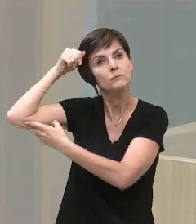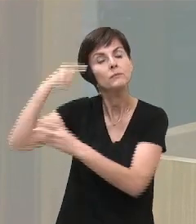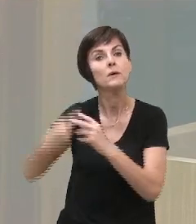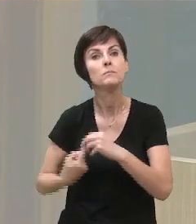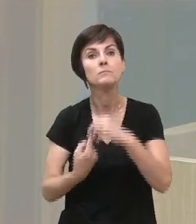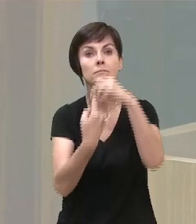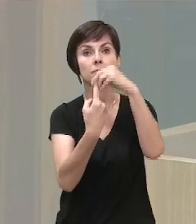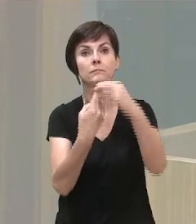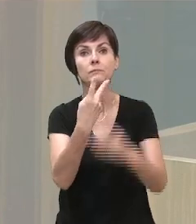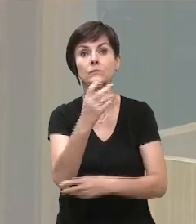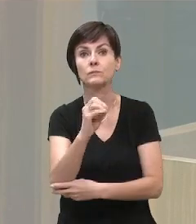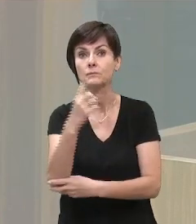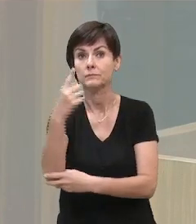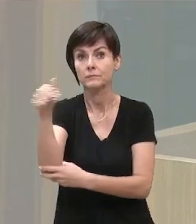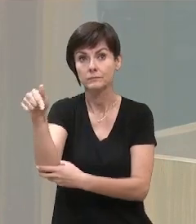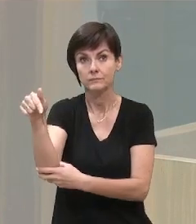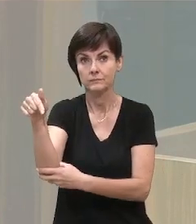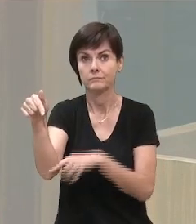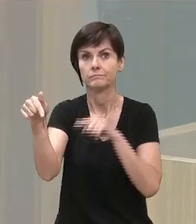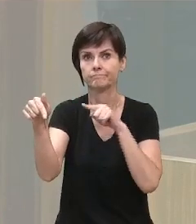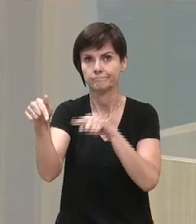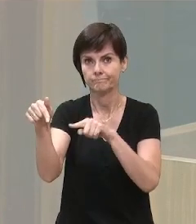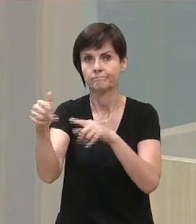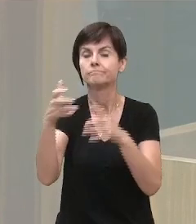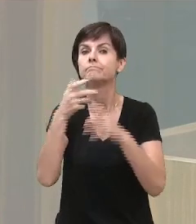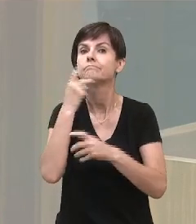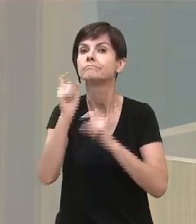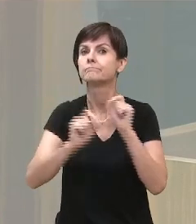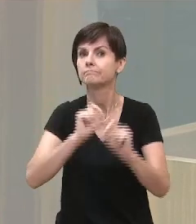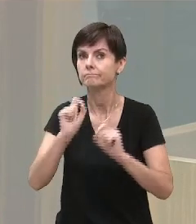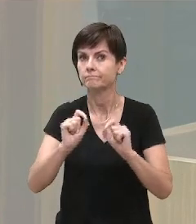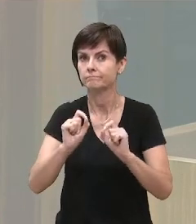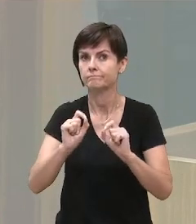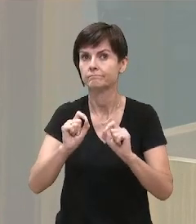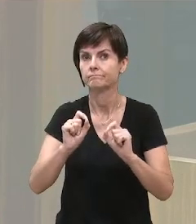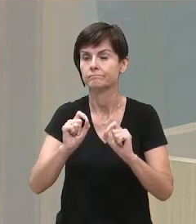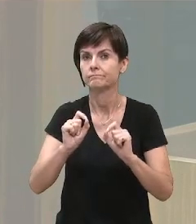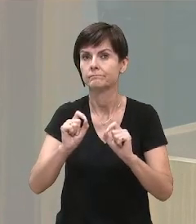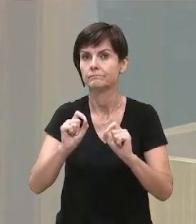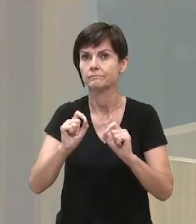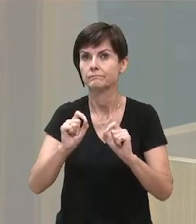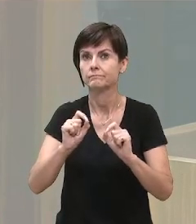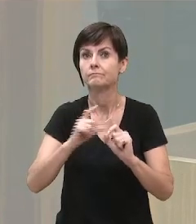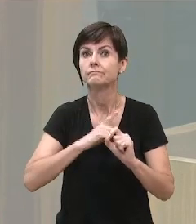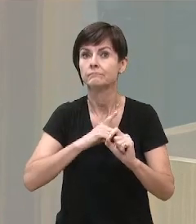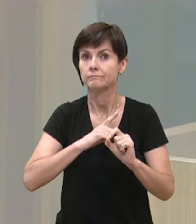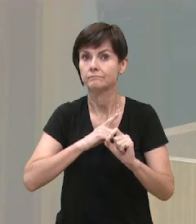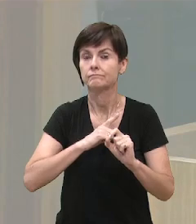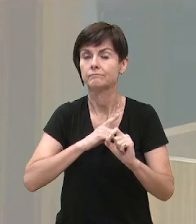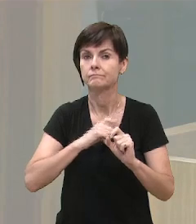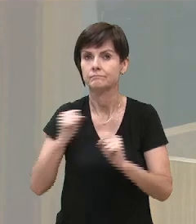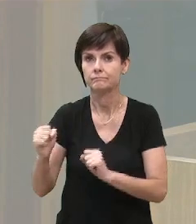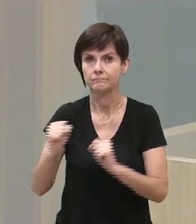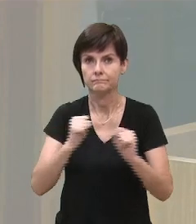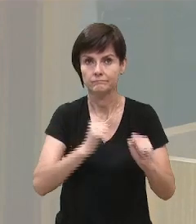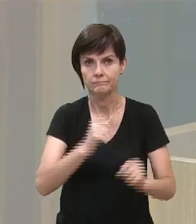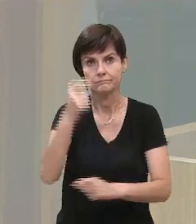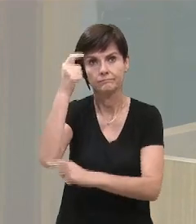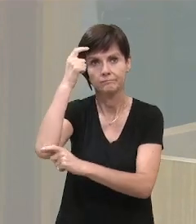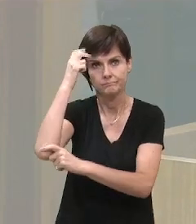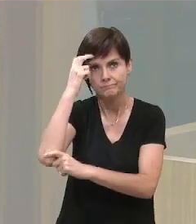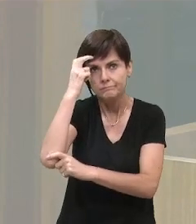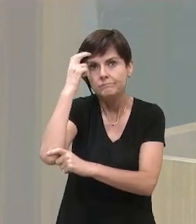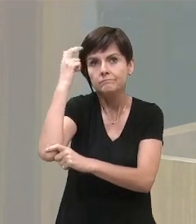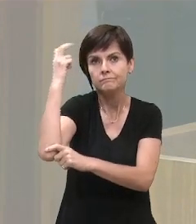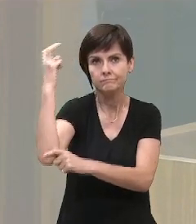de 2017. Então, eu quero aqui ressaltar o seguinte: a gente tem que ter o poder intelectual de falar